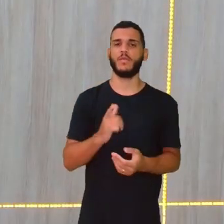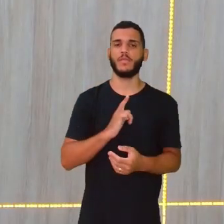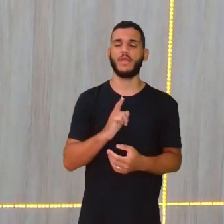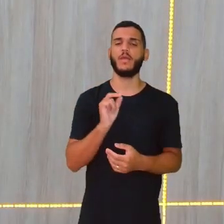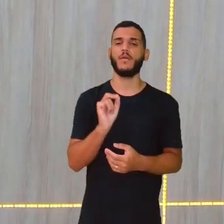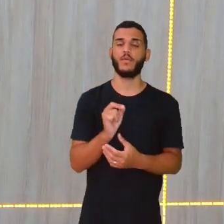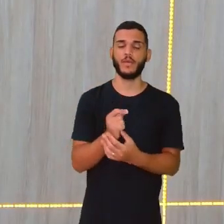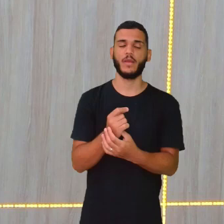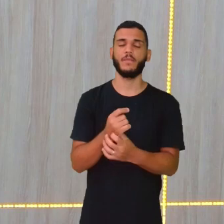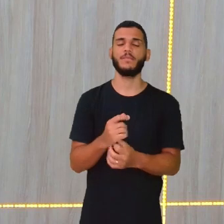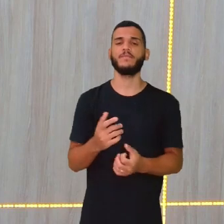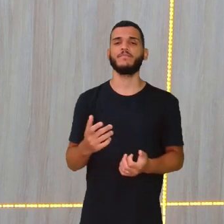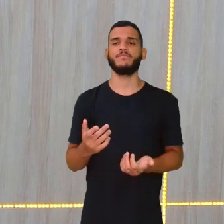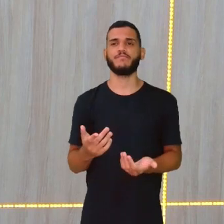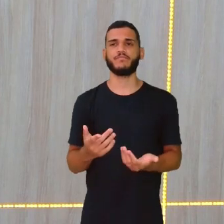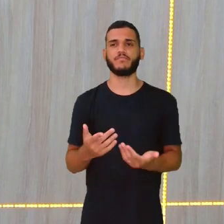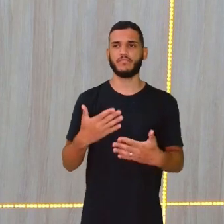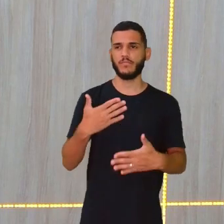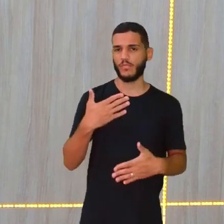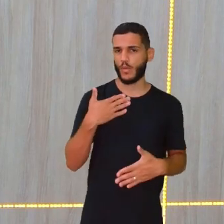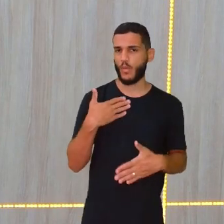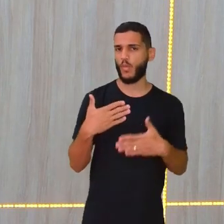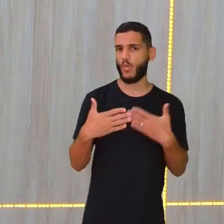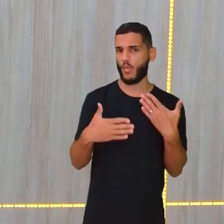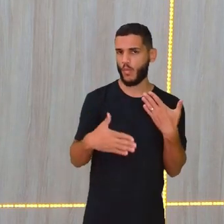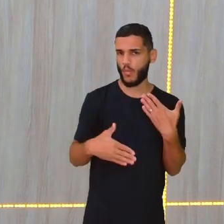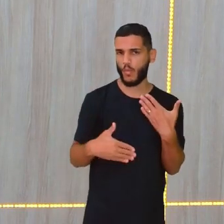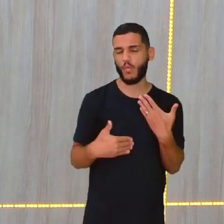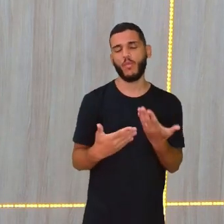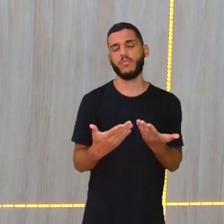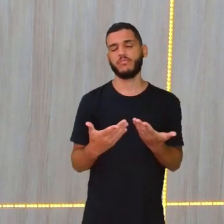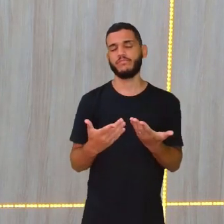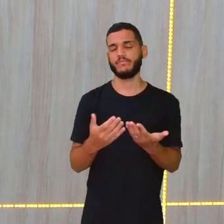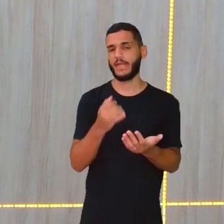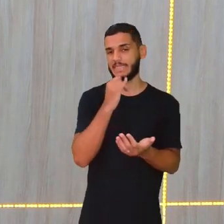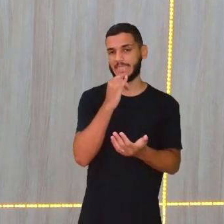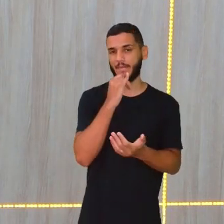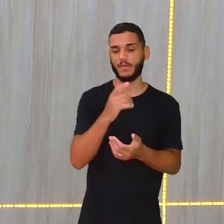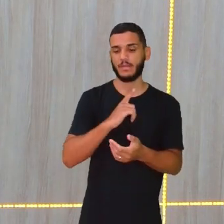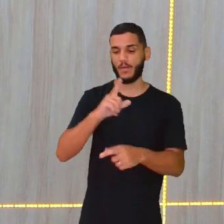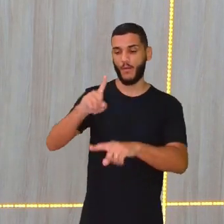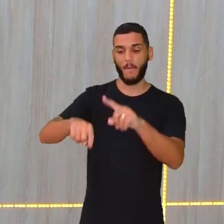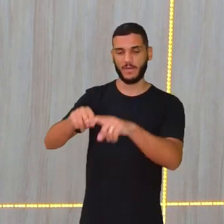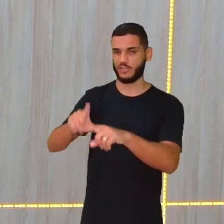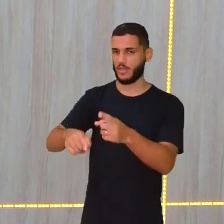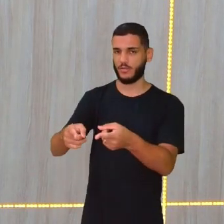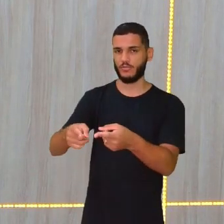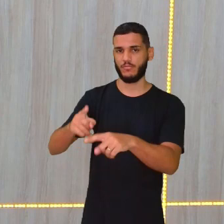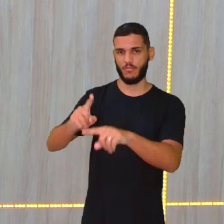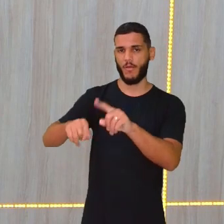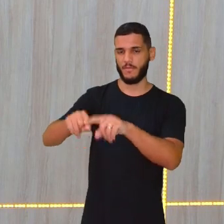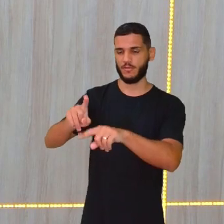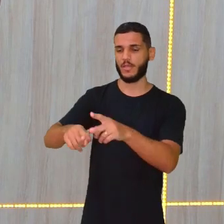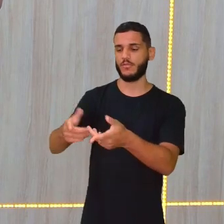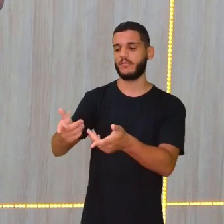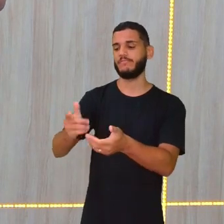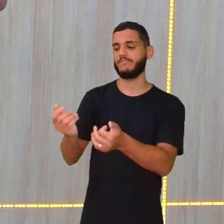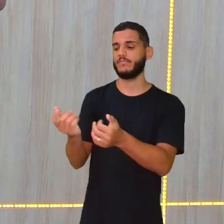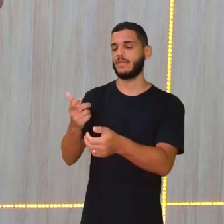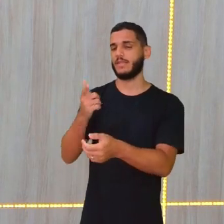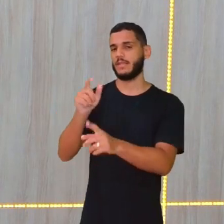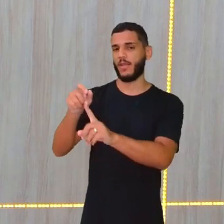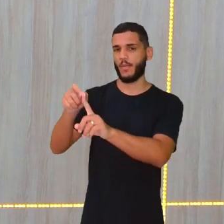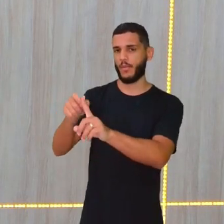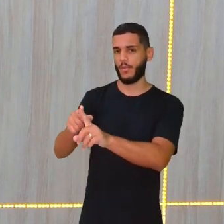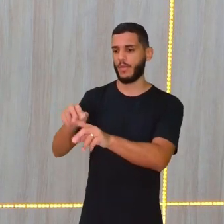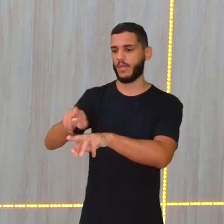que a gente vai dizer que está em temperatura ambiente, e o outro que está com a temperatura mais elevada, que está aquecido, então esse